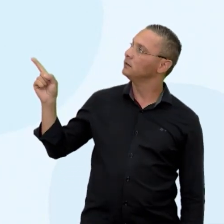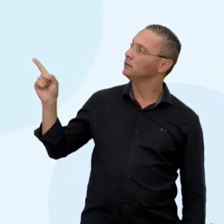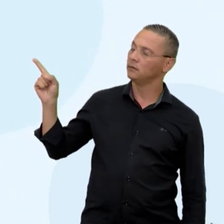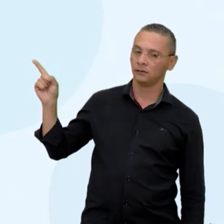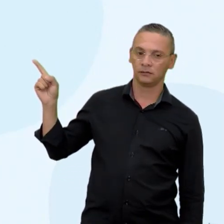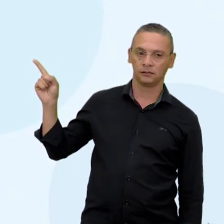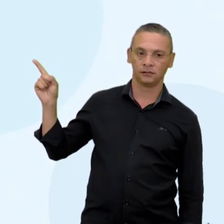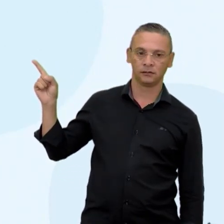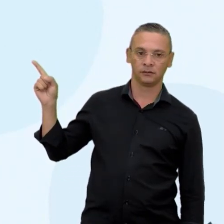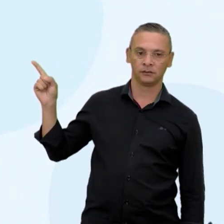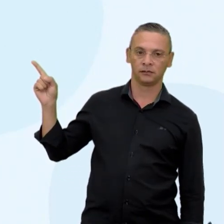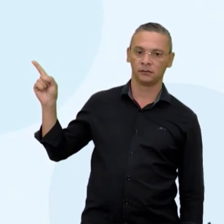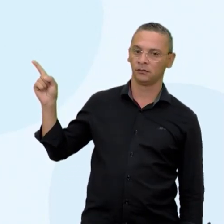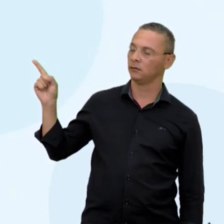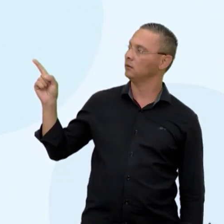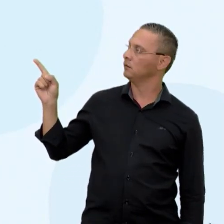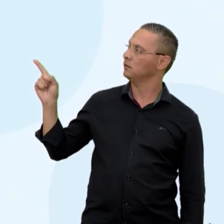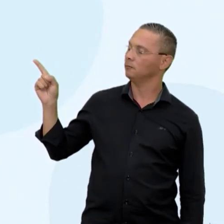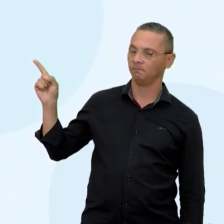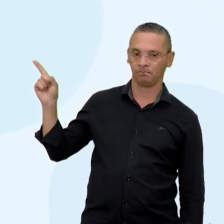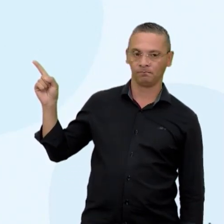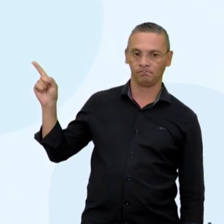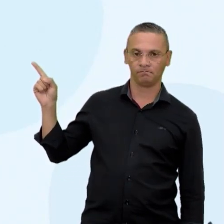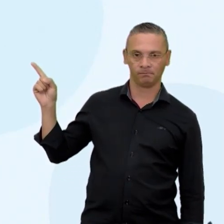armas e os